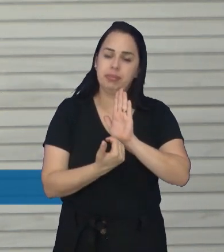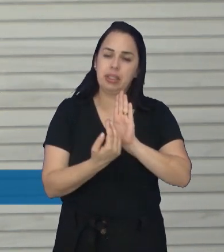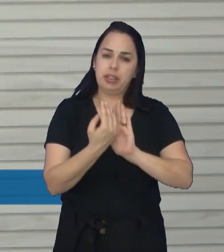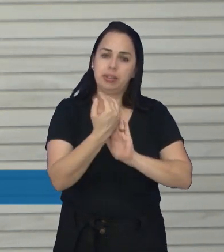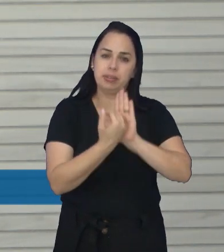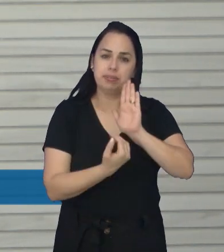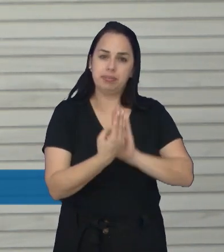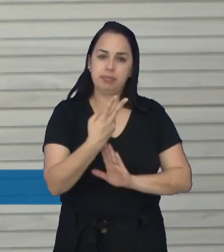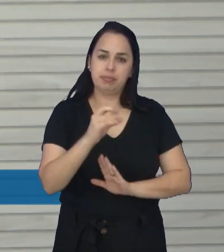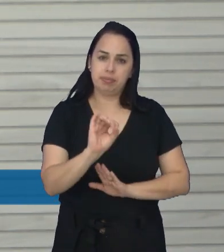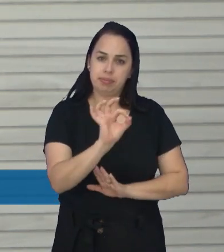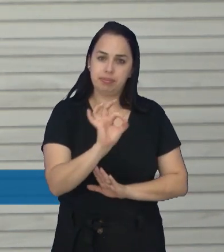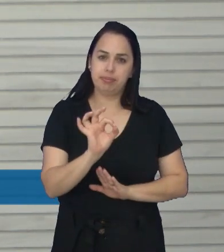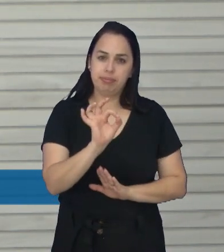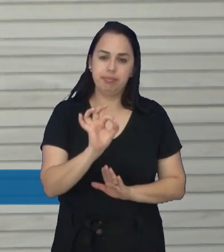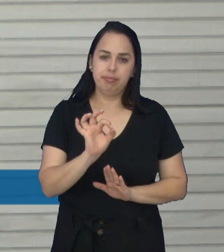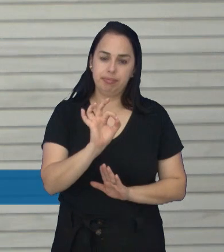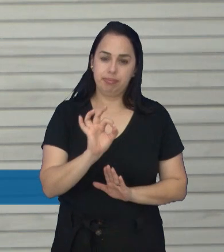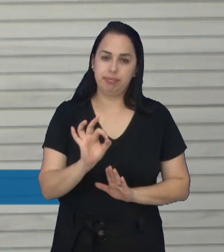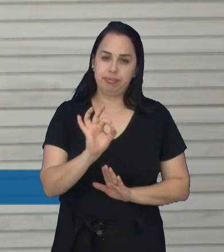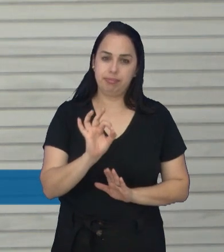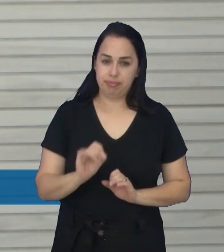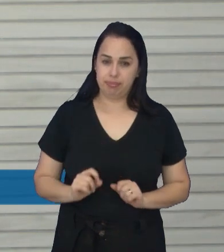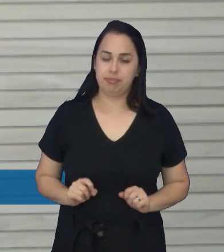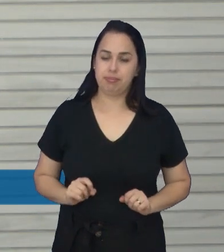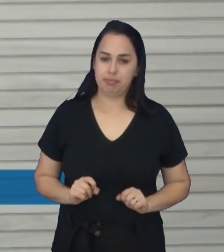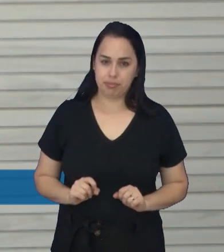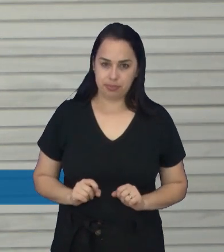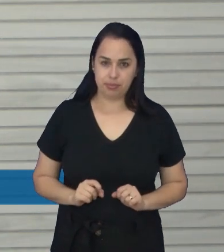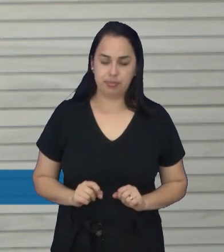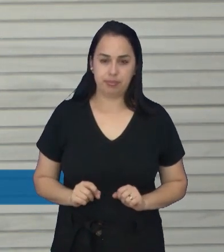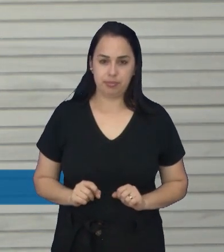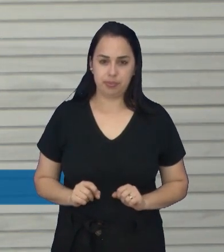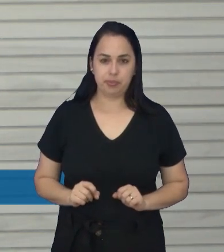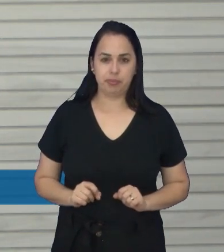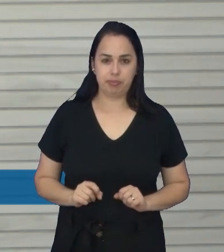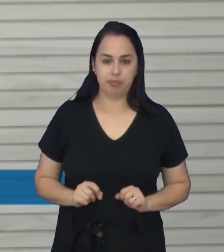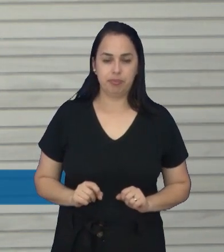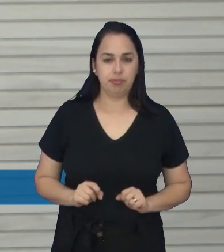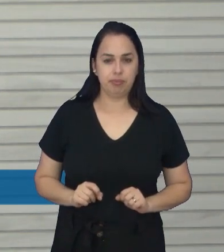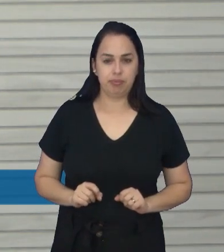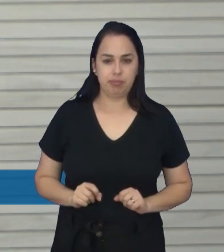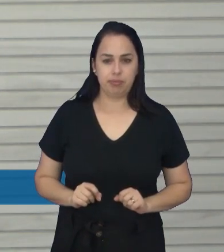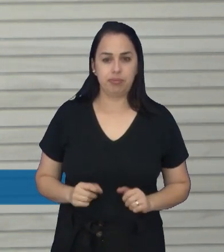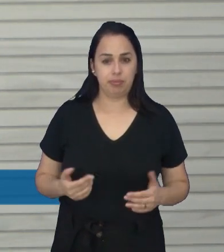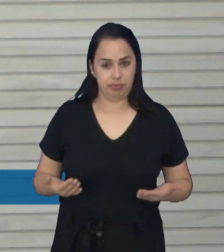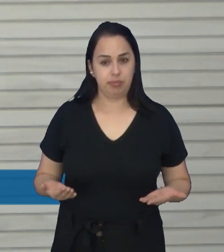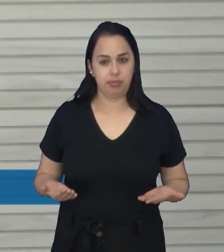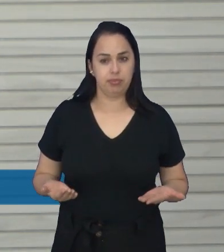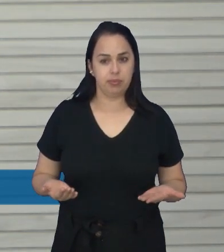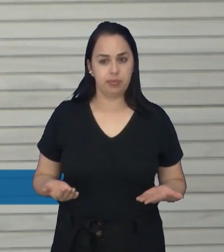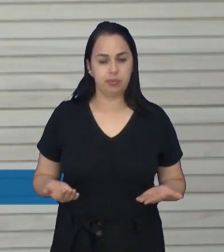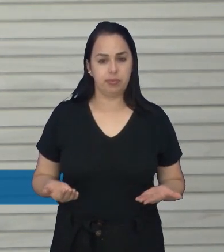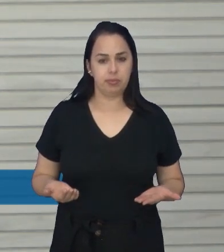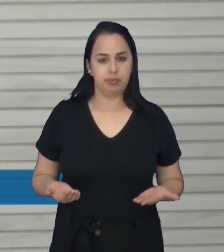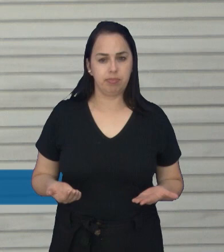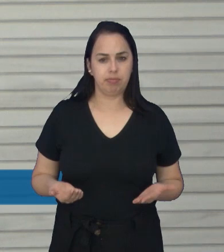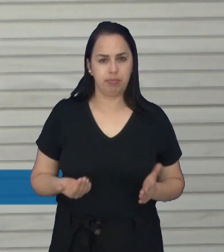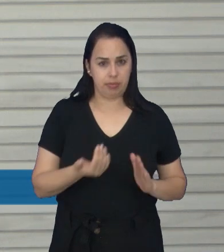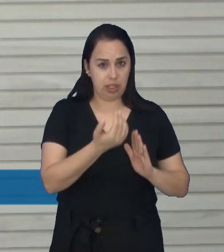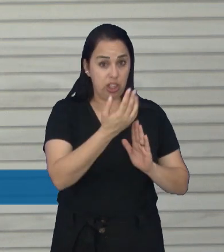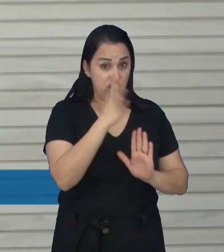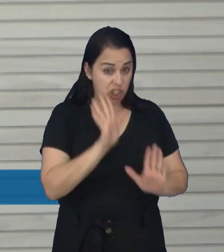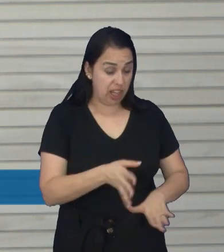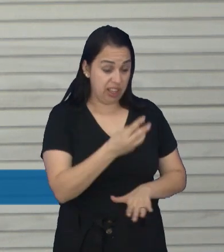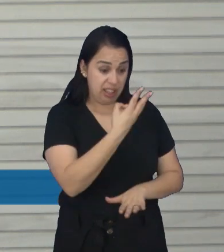20% a questão da do planejamento então que ele já dá um desconto